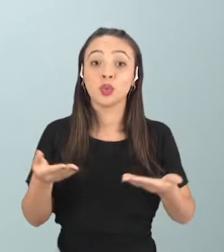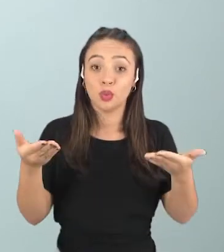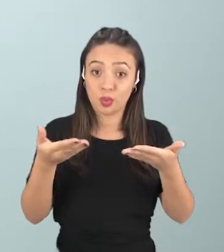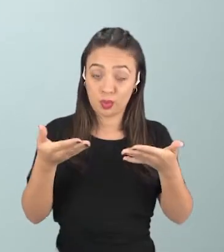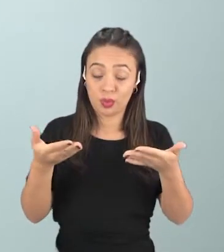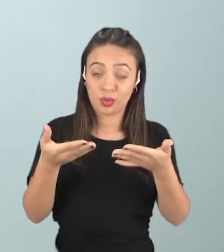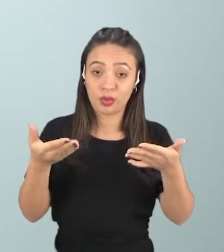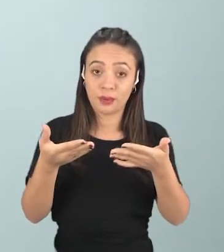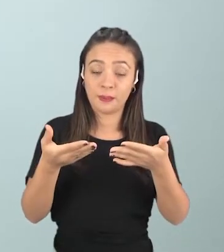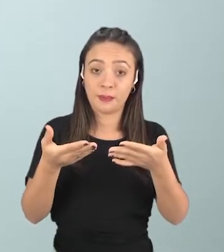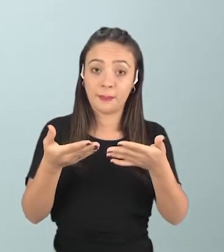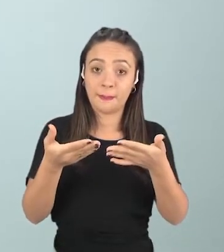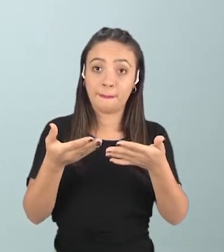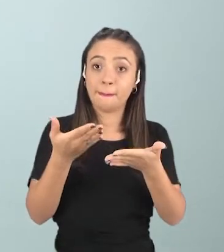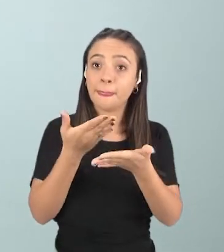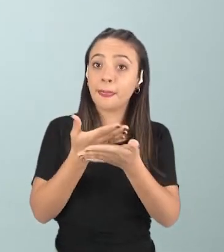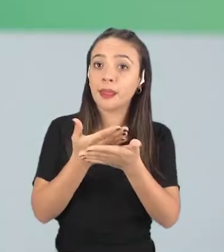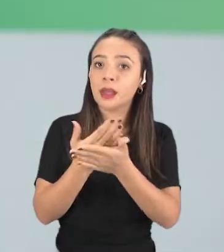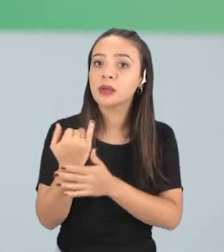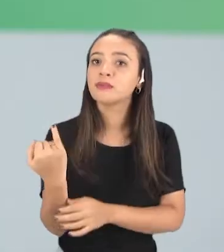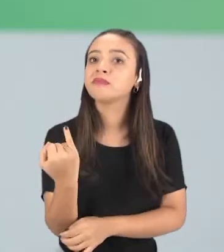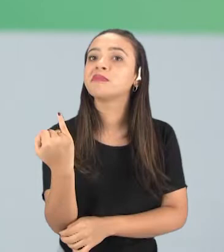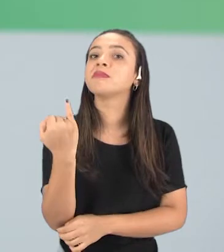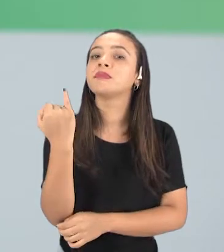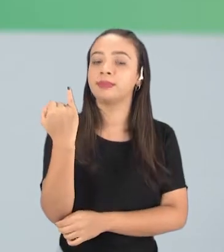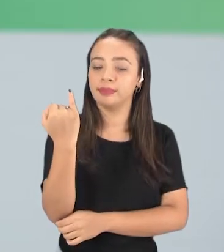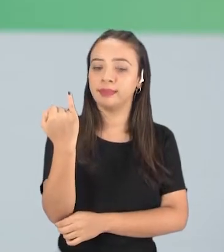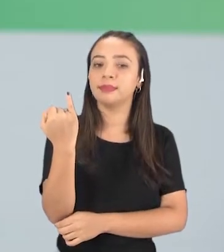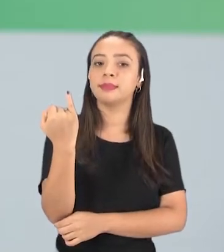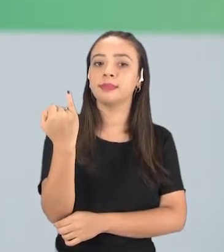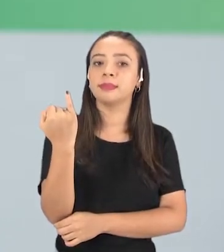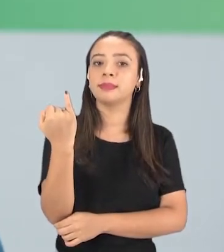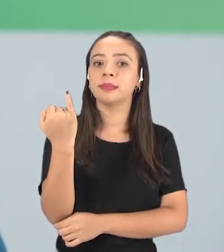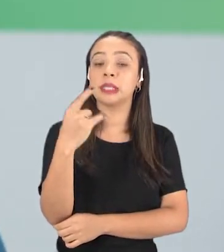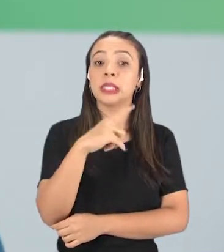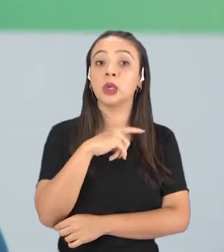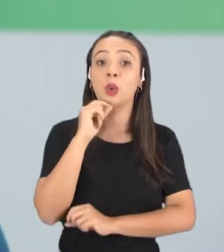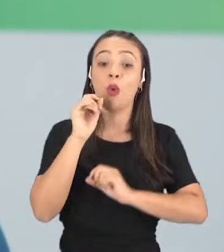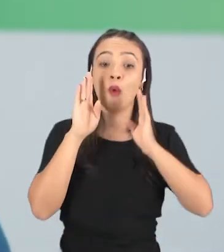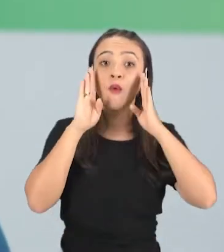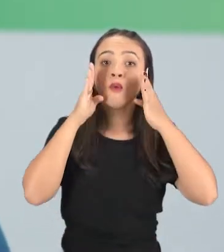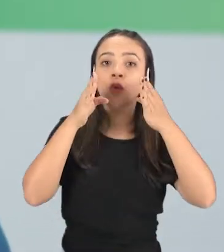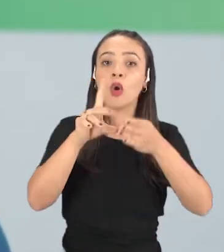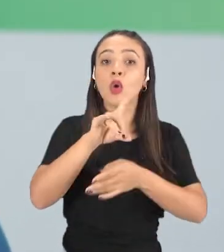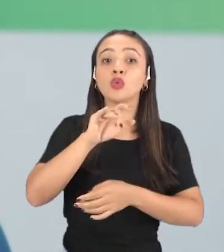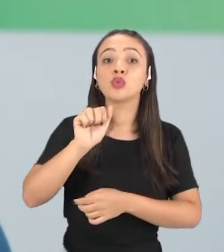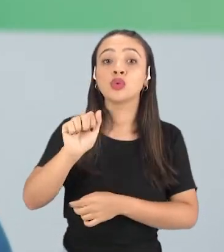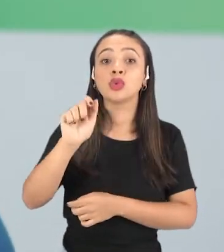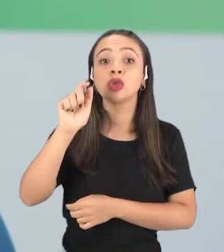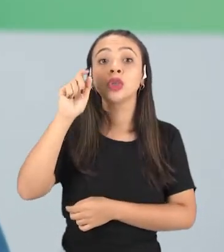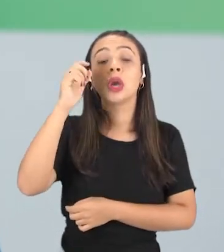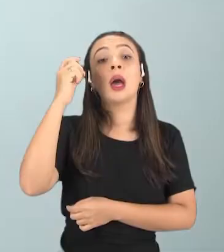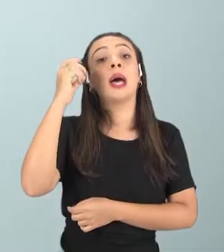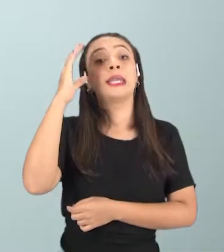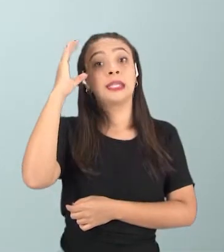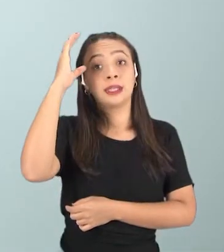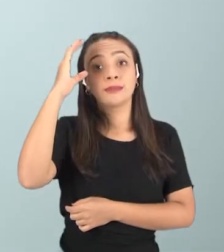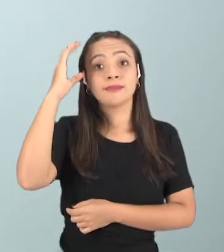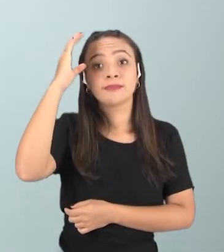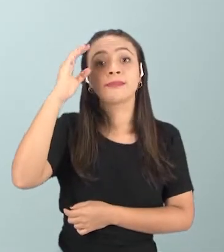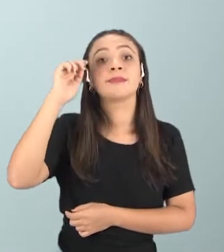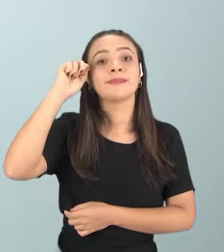vamos ter uma aula muito importante, que é a aula que faz referência ao Dia da Consciência Negra, um